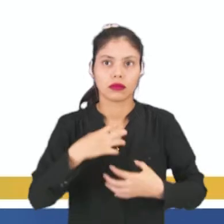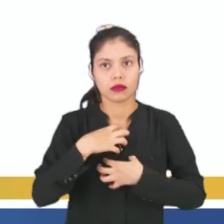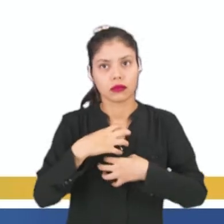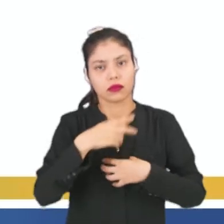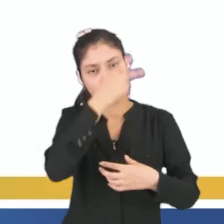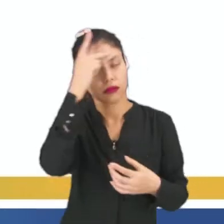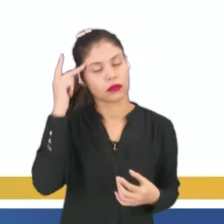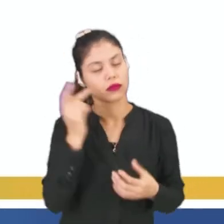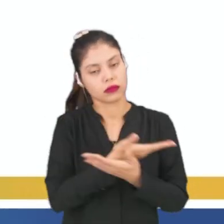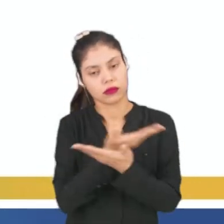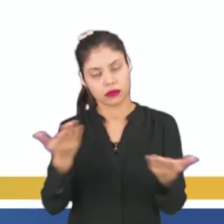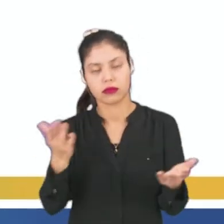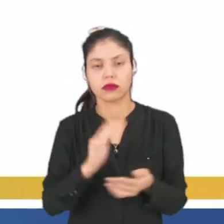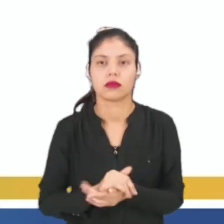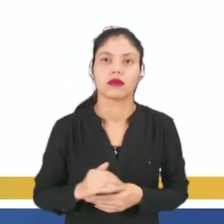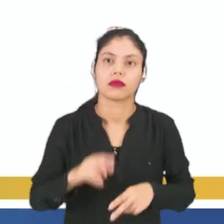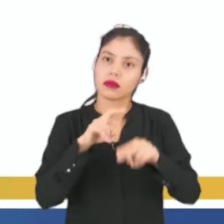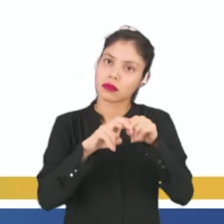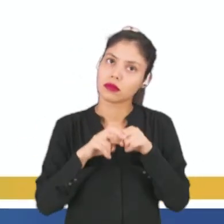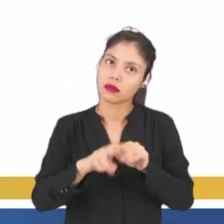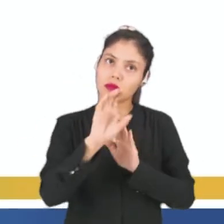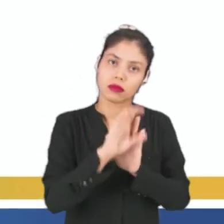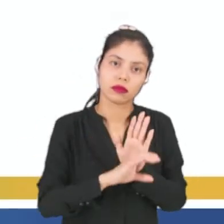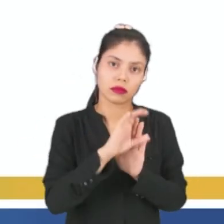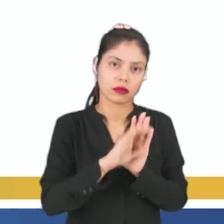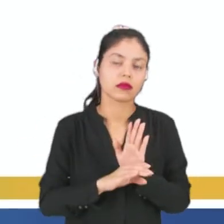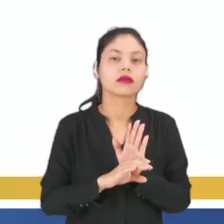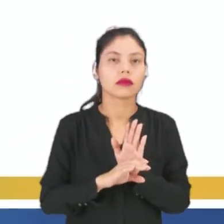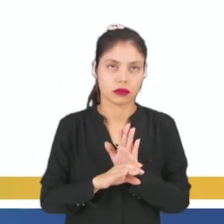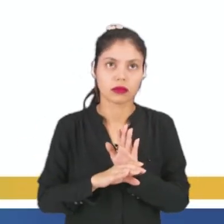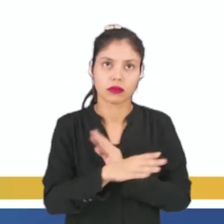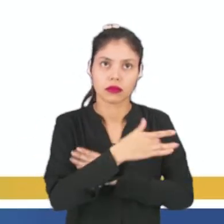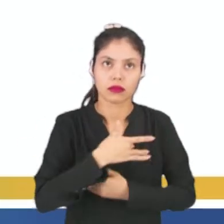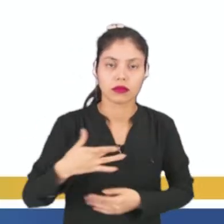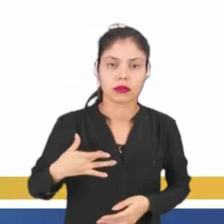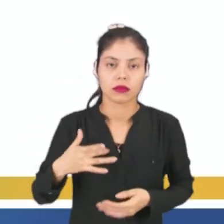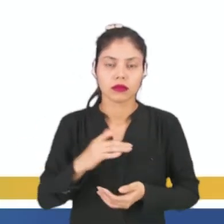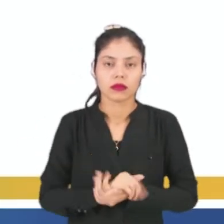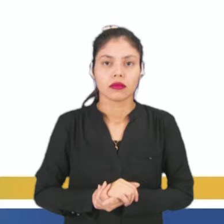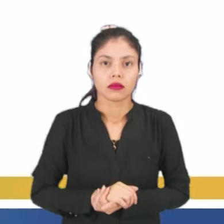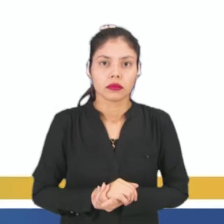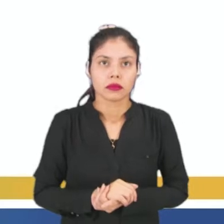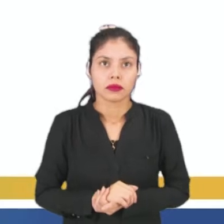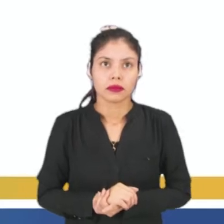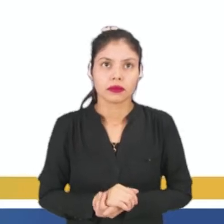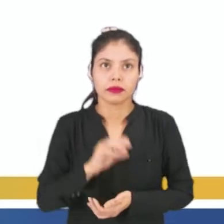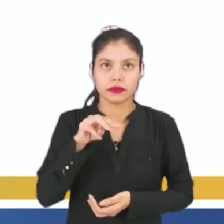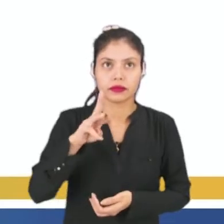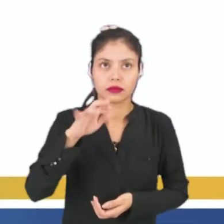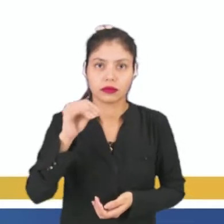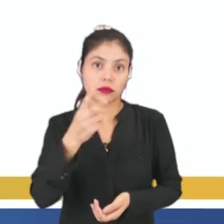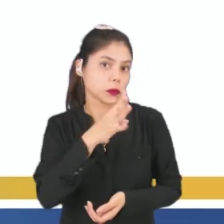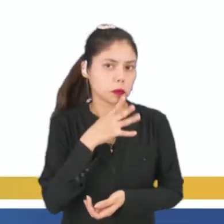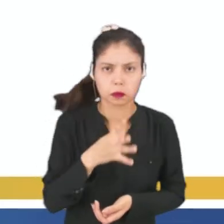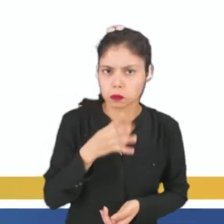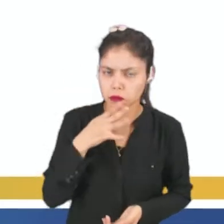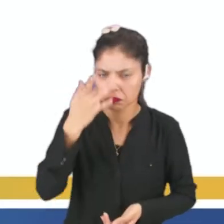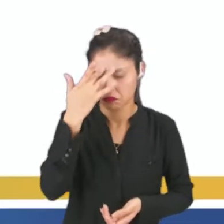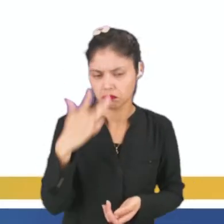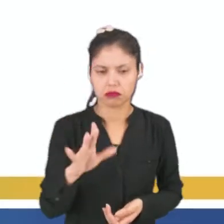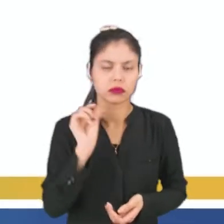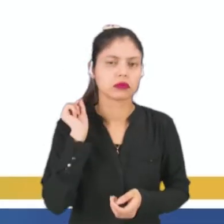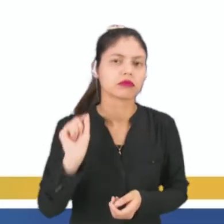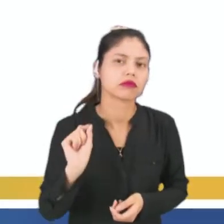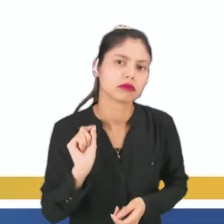a vida do homem. Por isso que o conceito primitivo de saúde era esse de misticismo, porque a gente não conhecia, a gente não